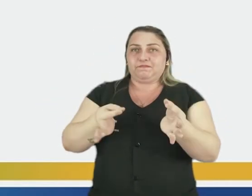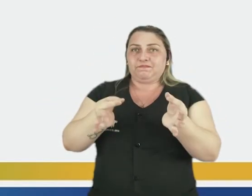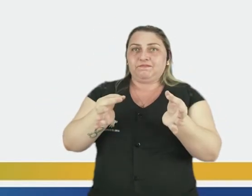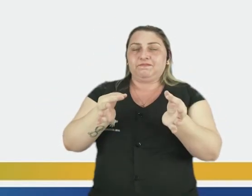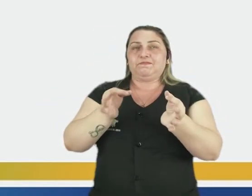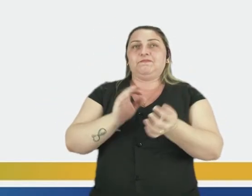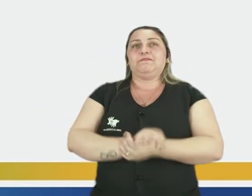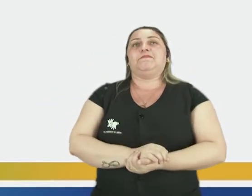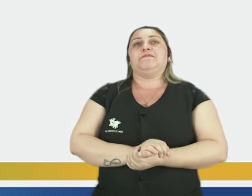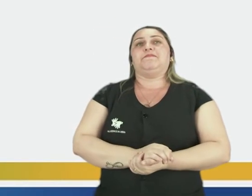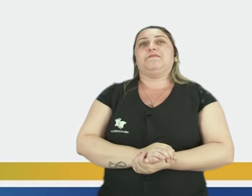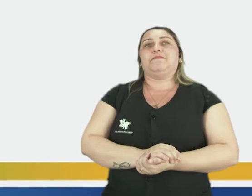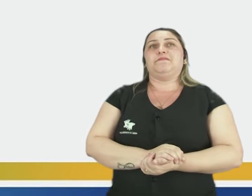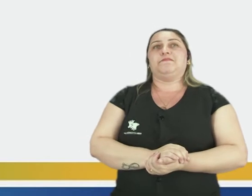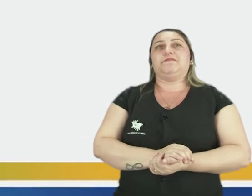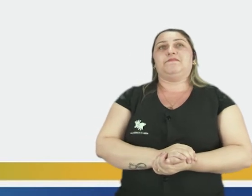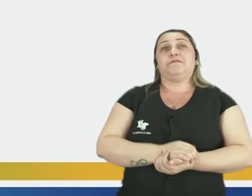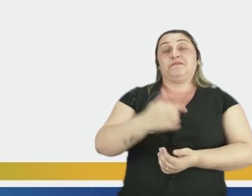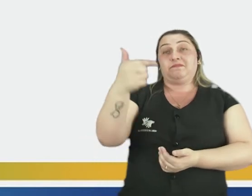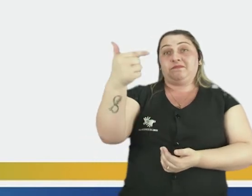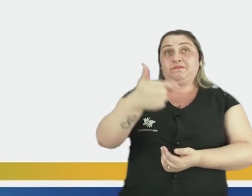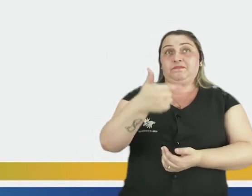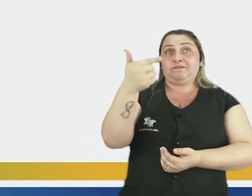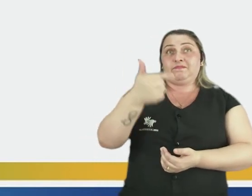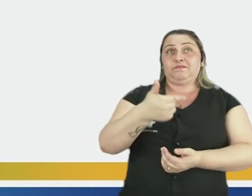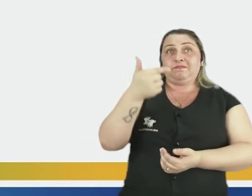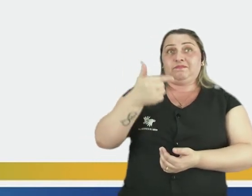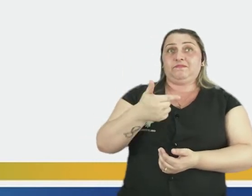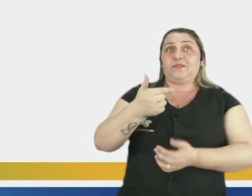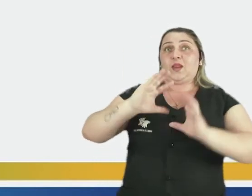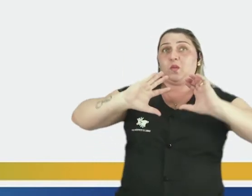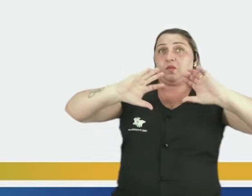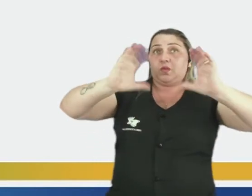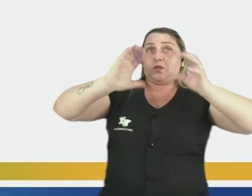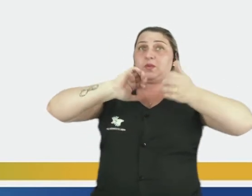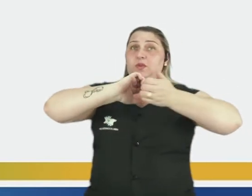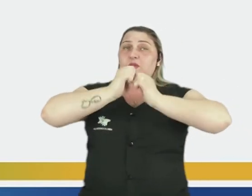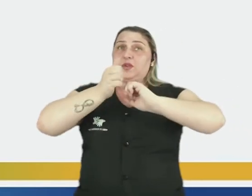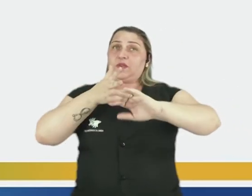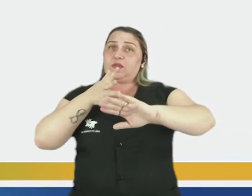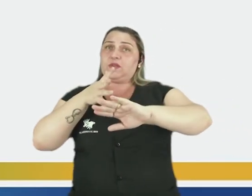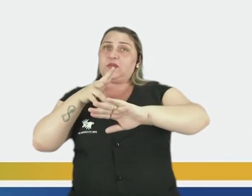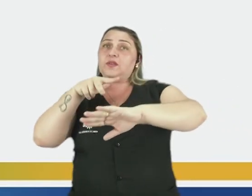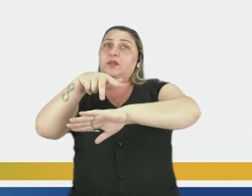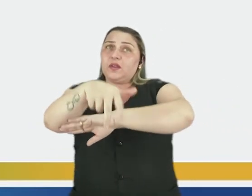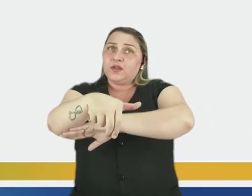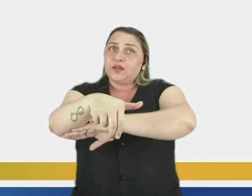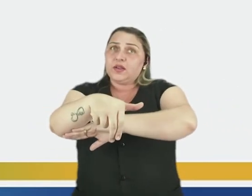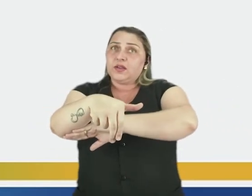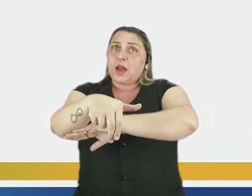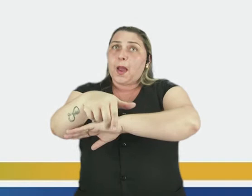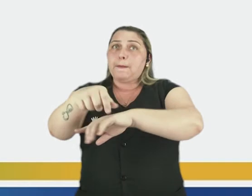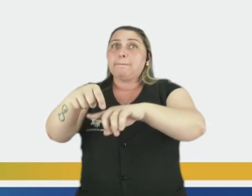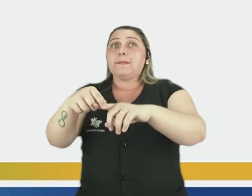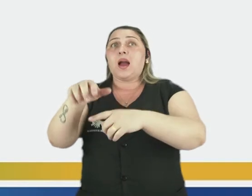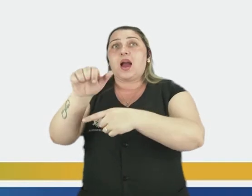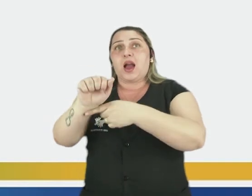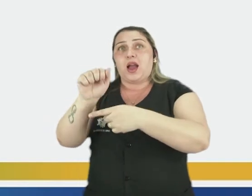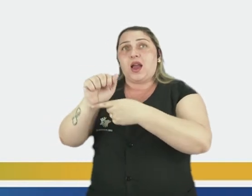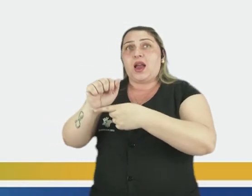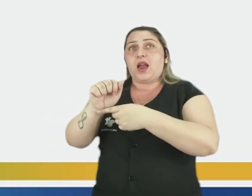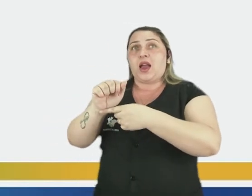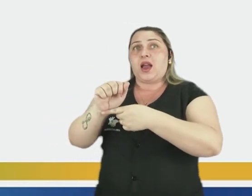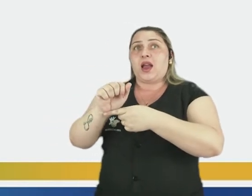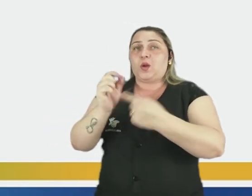está correto. Vamos para a próxima atividade. O voleibol é um esporte de invasão, pois A, é um